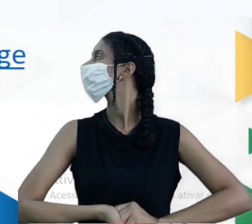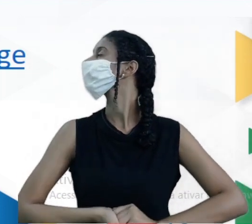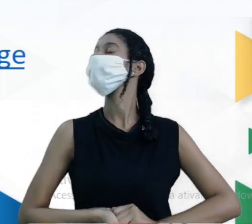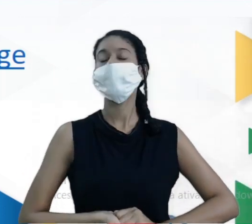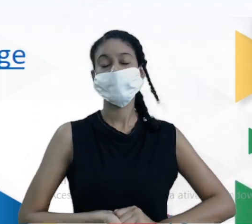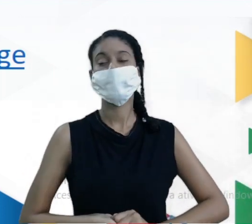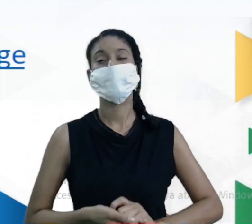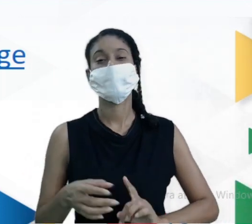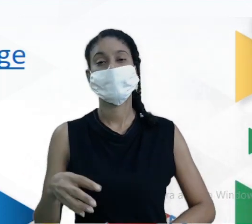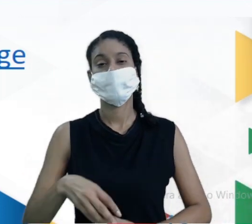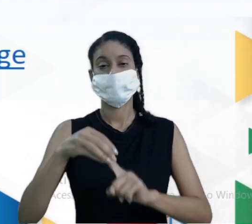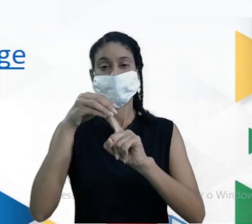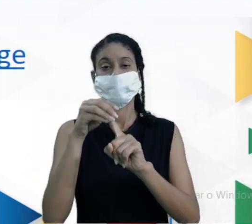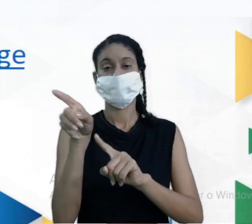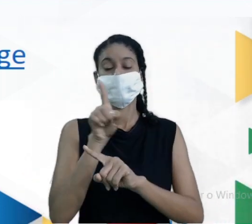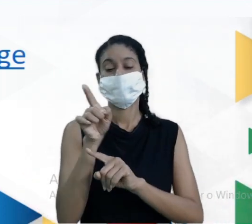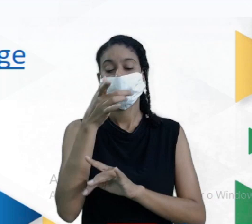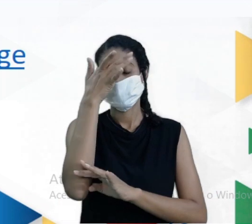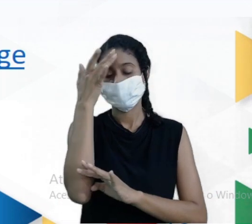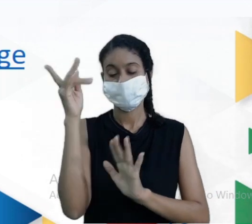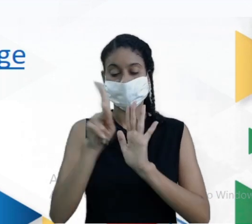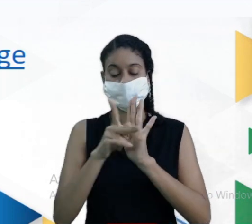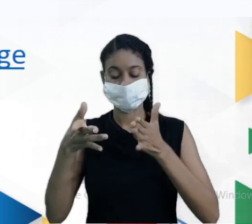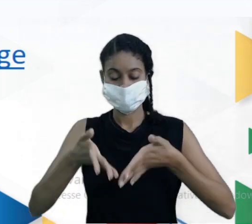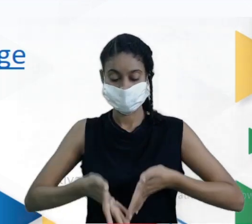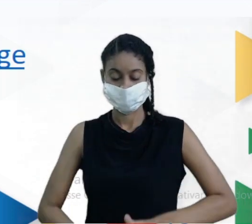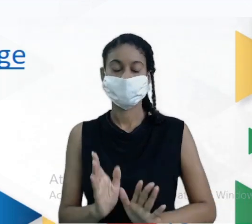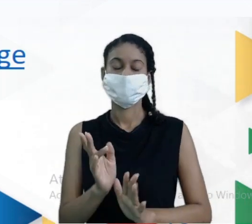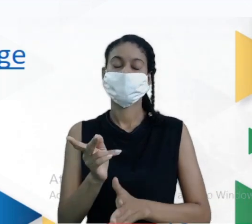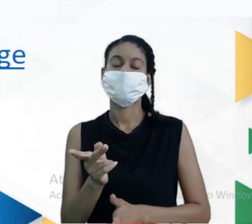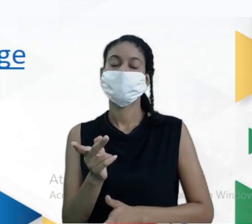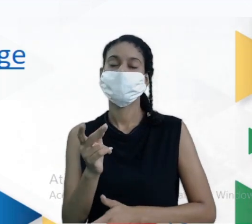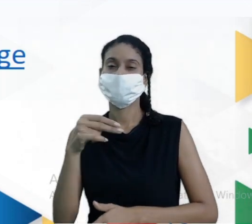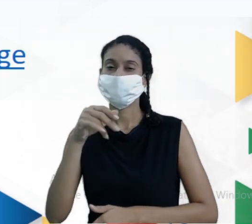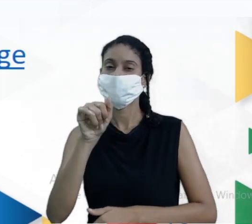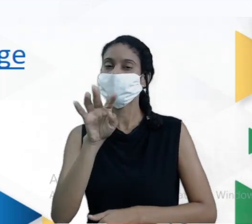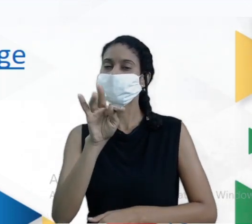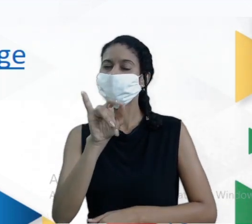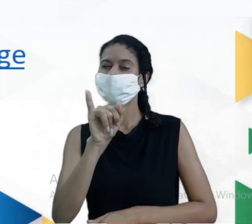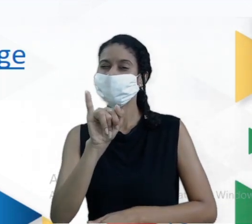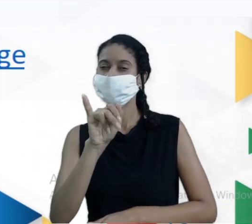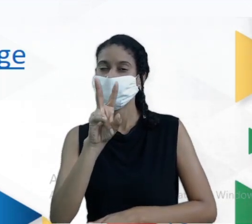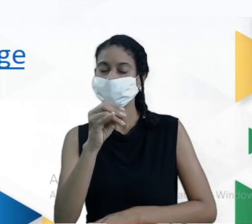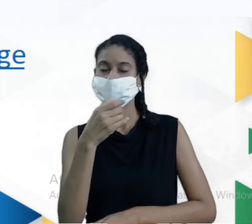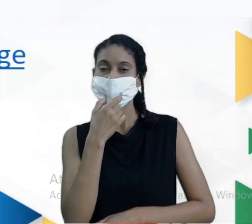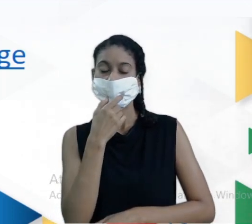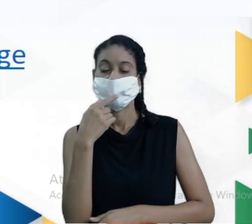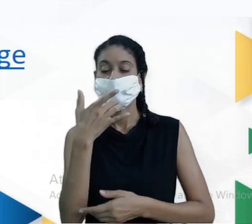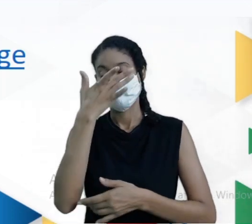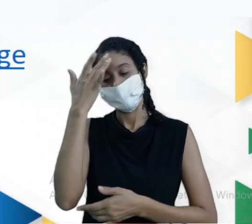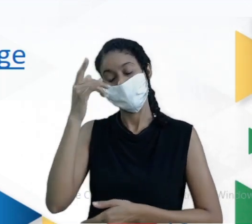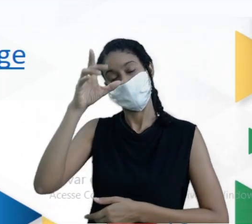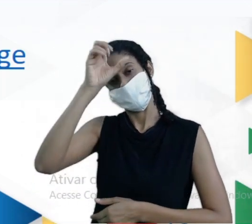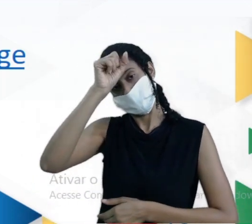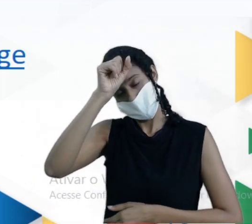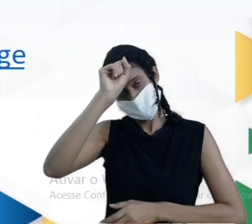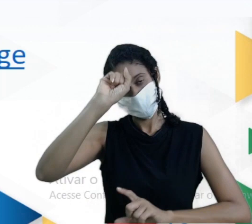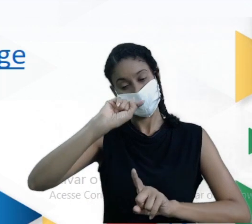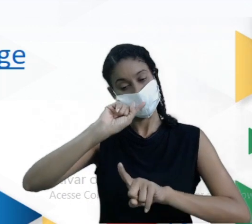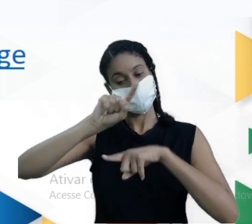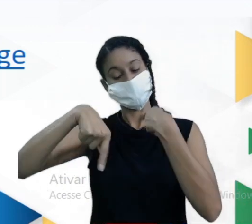como tem aí destacado, né? Não é uma pessoa nativa, but it learned later. A pessoa aprende essa